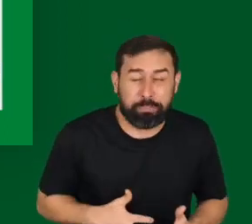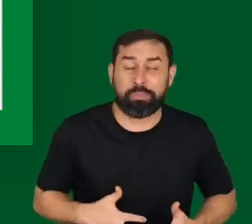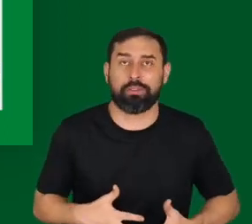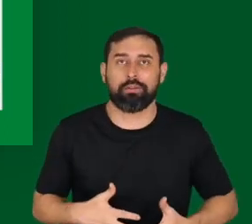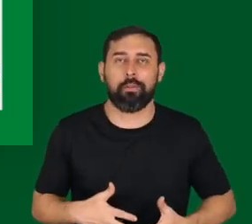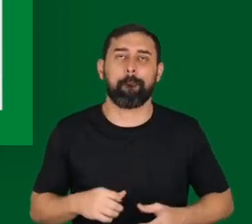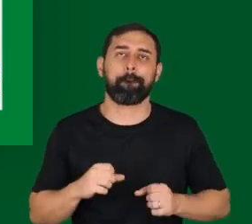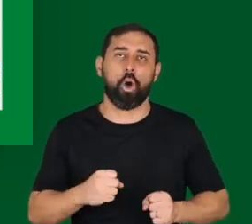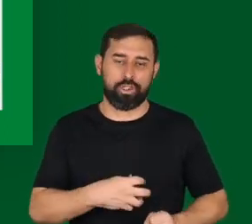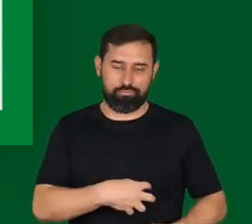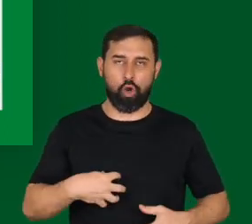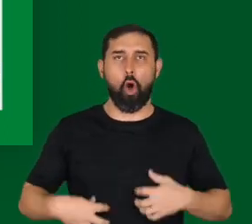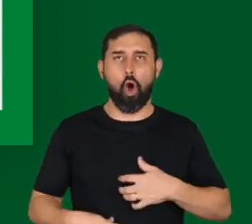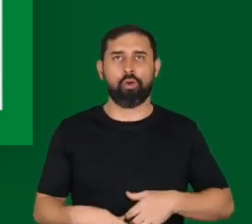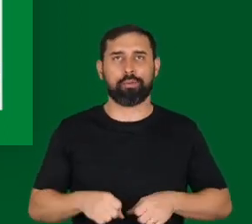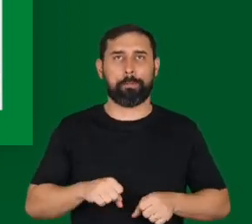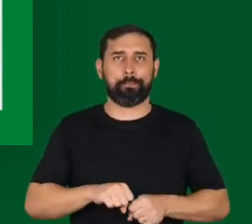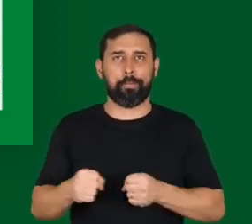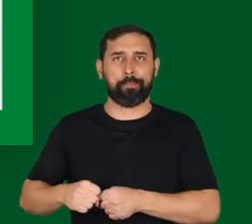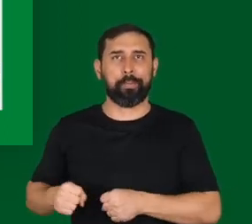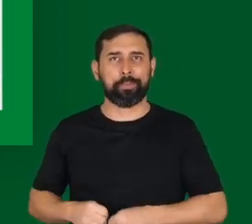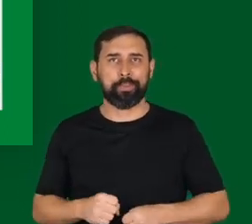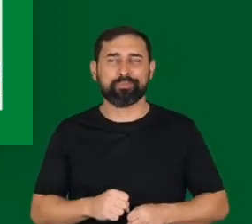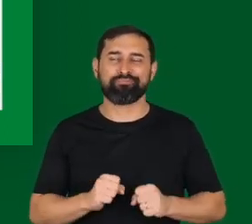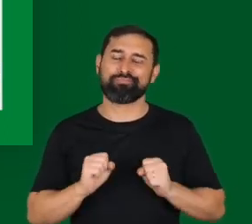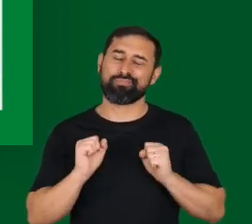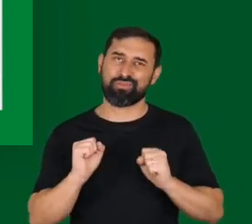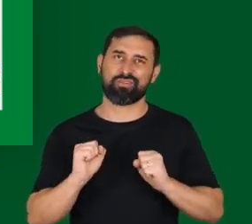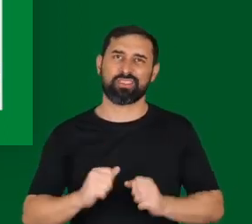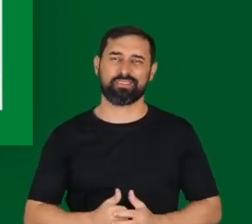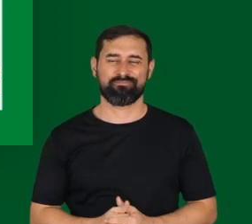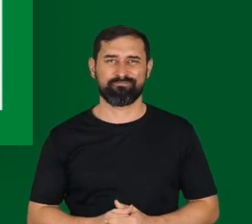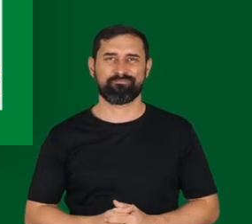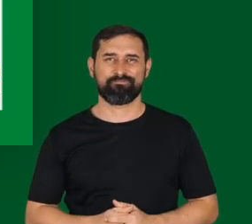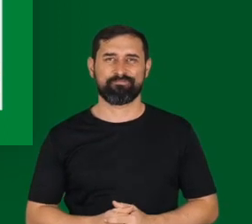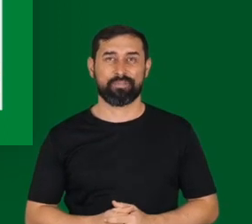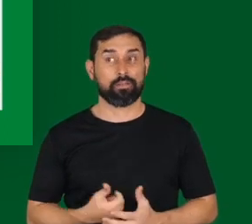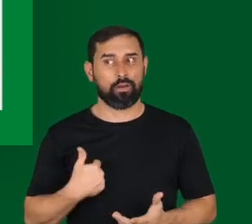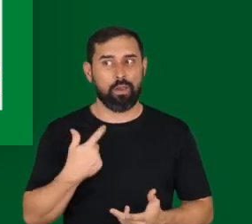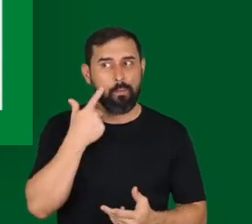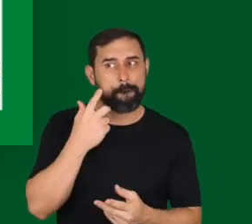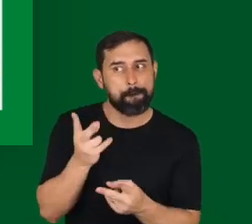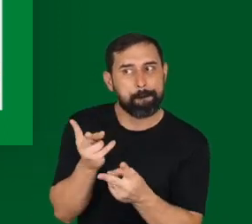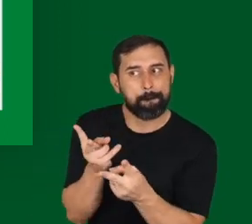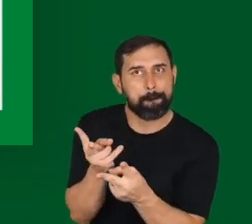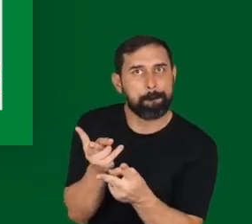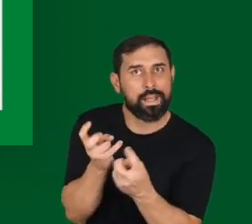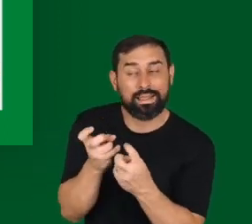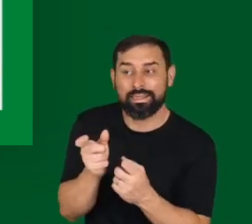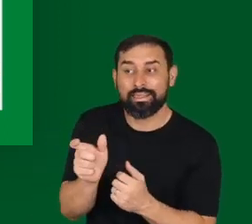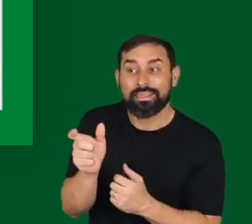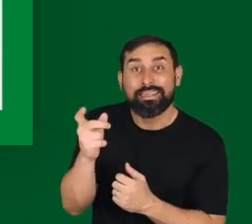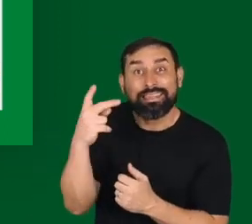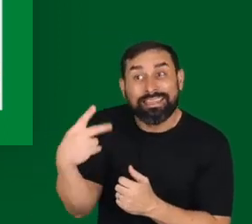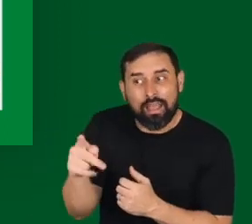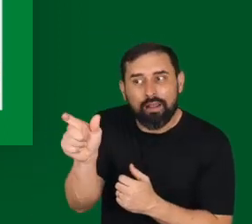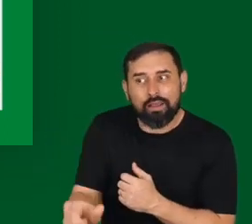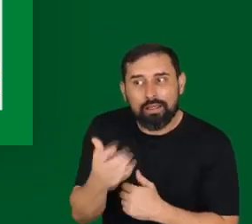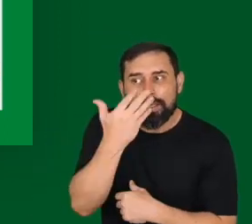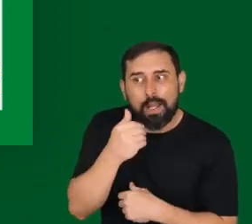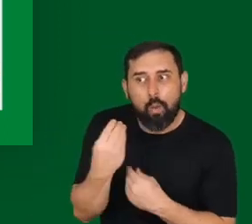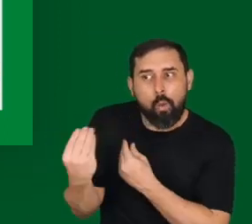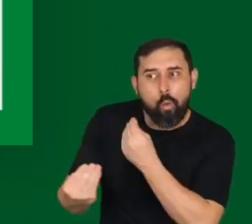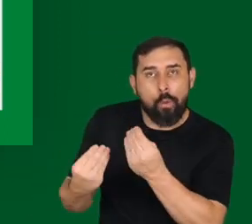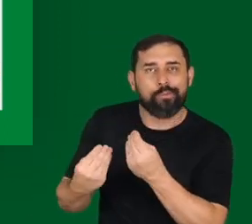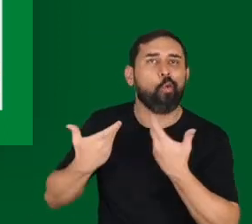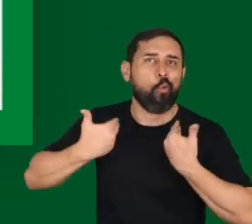e de passar esse impacto energético, de energia, né, para os órgãos internos. Então, observar essa questão